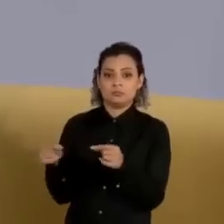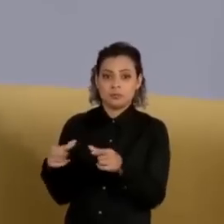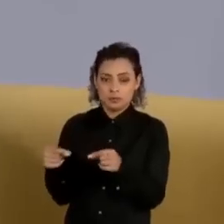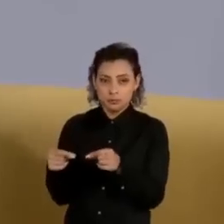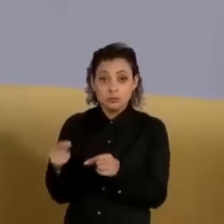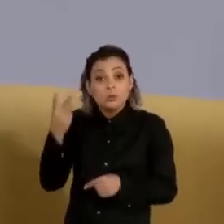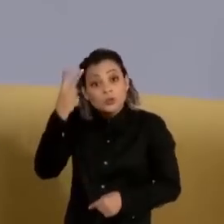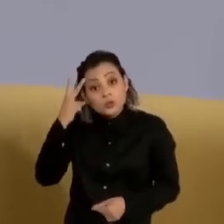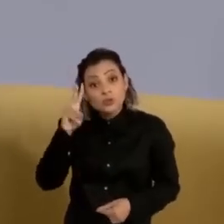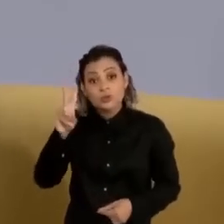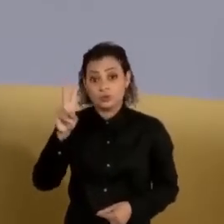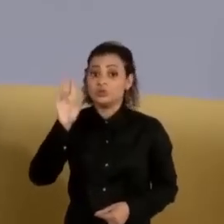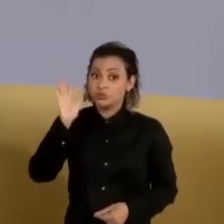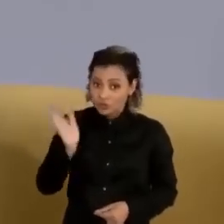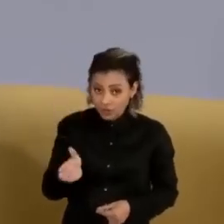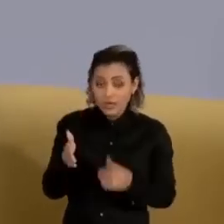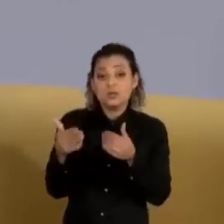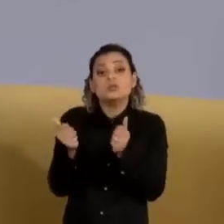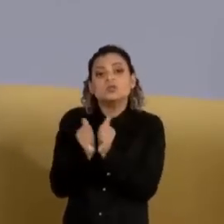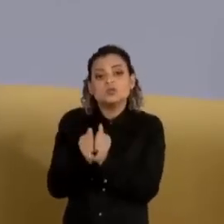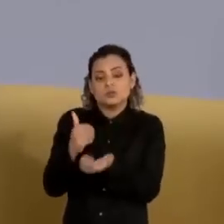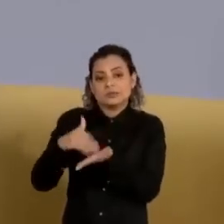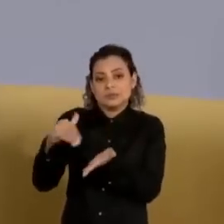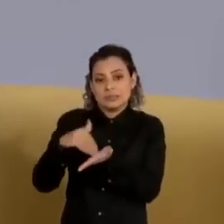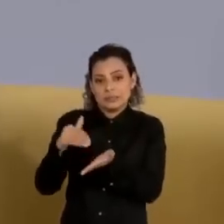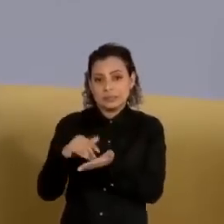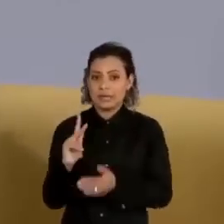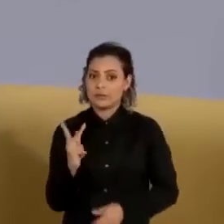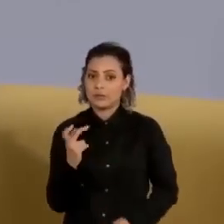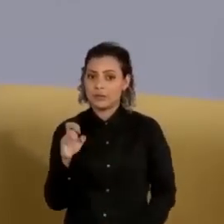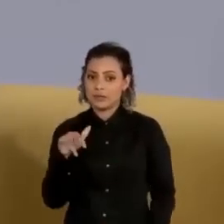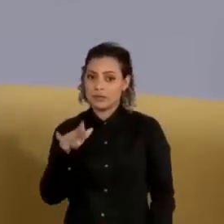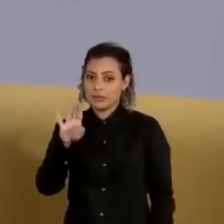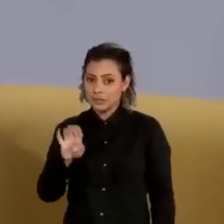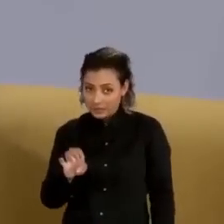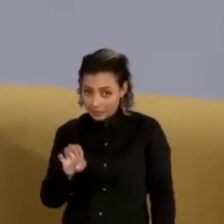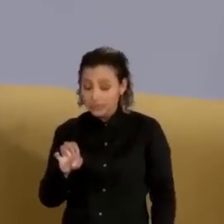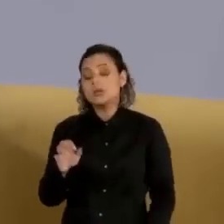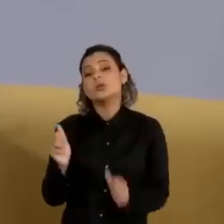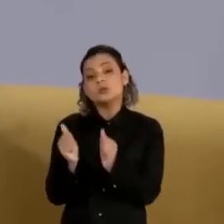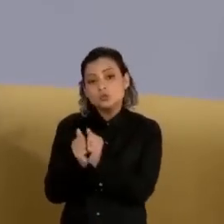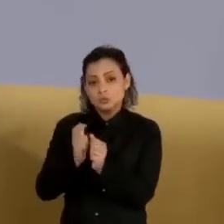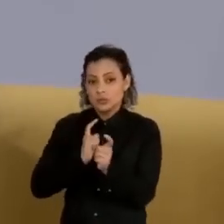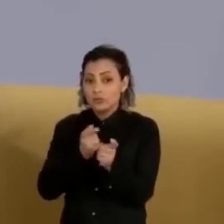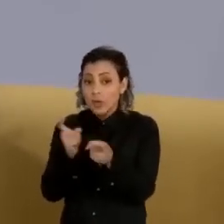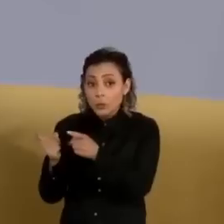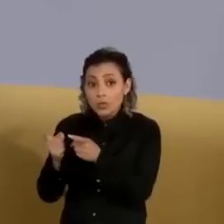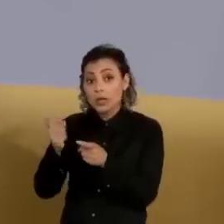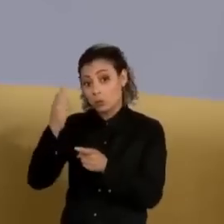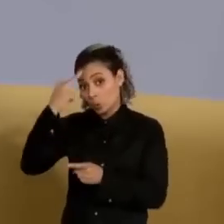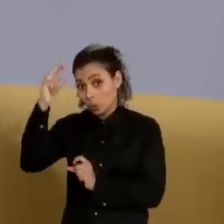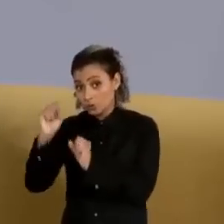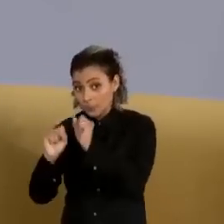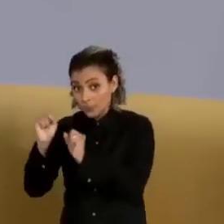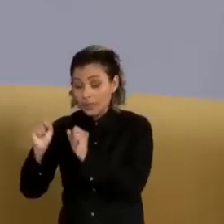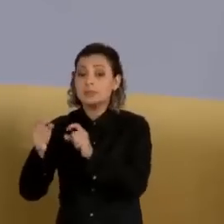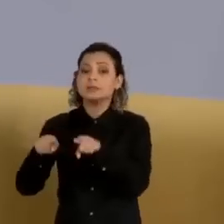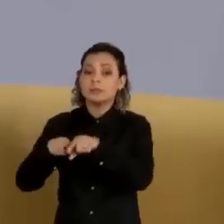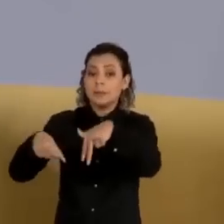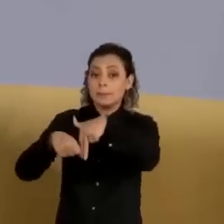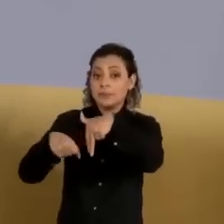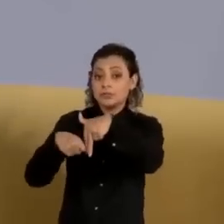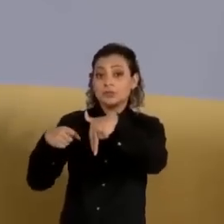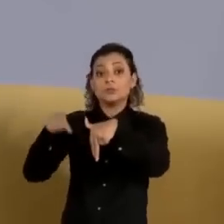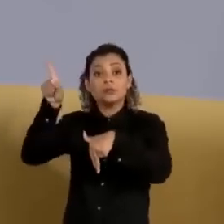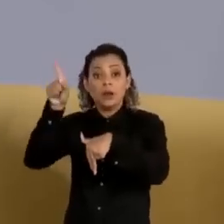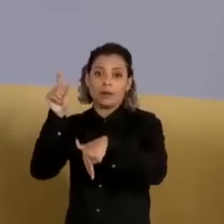dia, acompanhado do secretário da Fazenda Estadual, Henrique Meirelles, ele participou de encontros com investidores e com o embaixador do Brasil